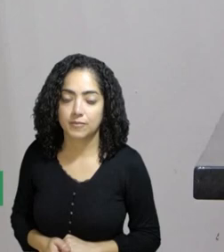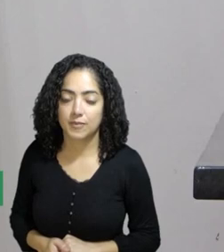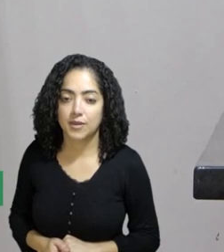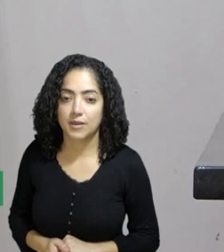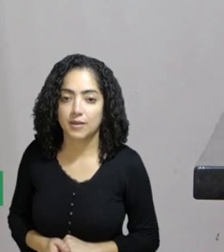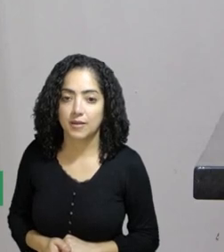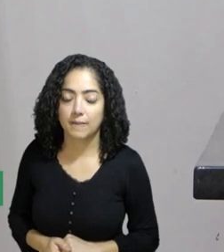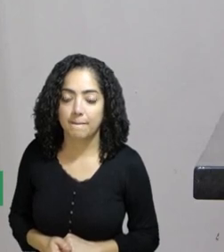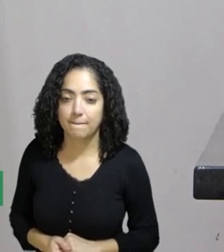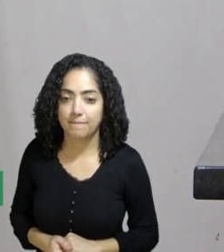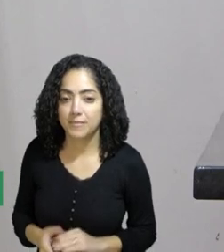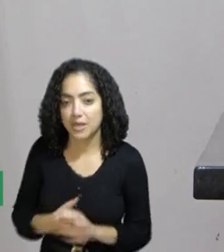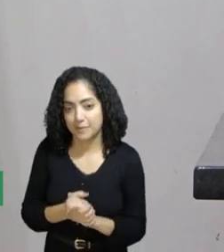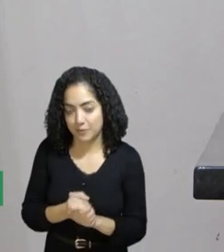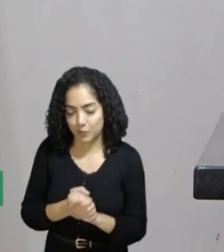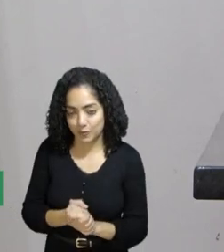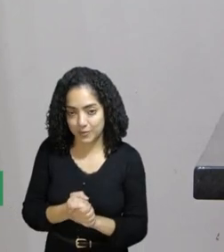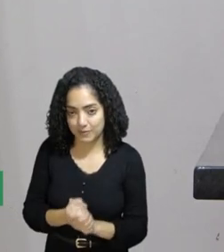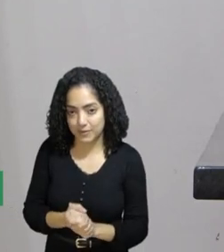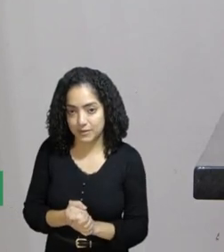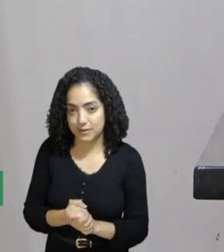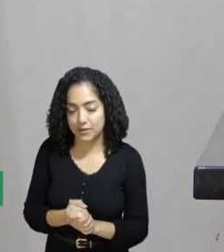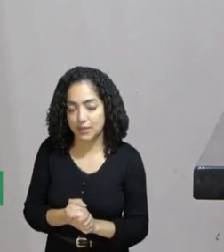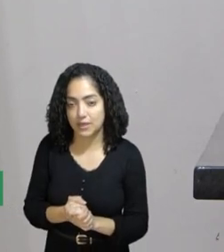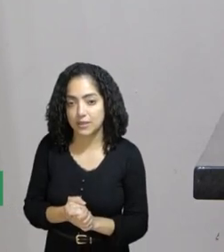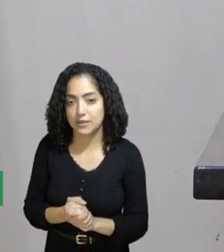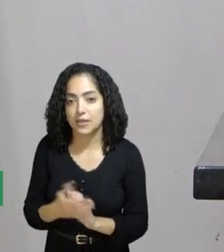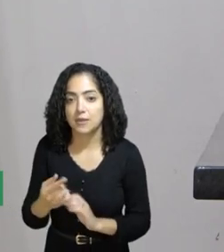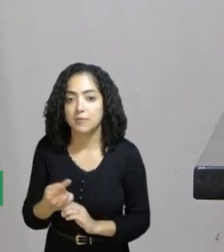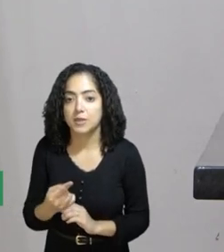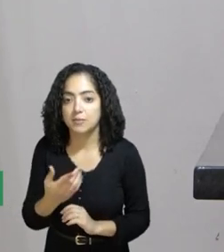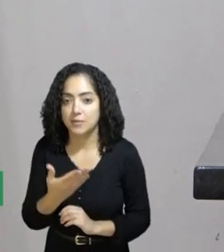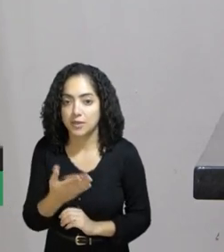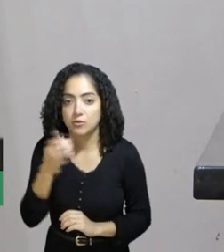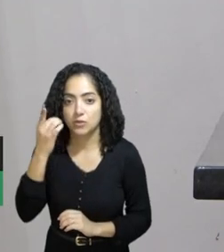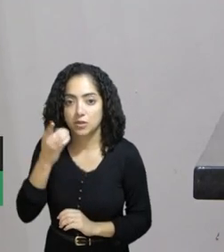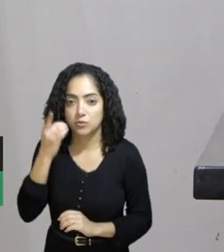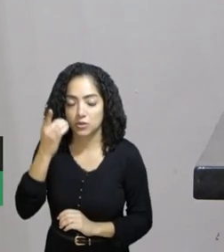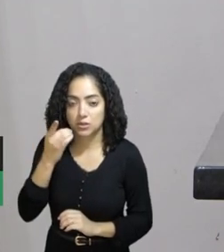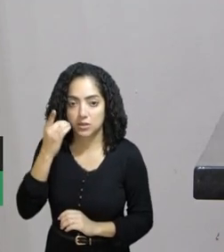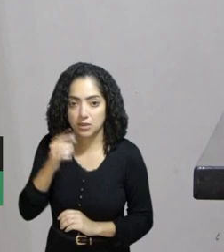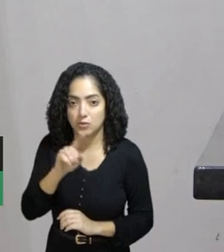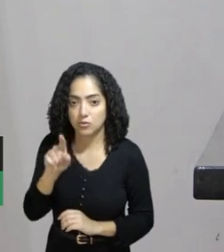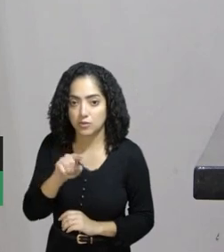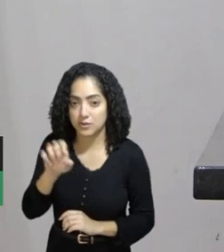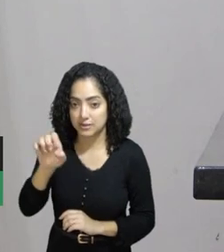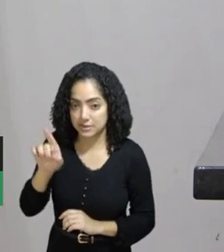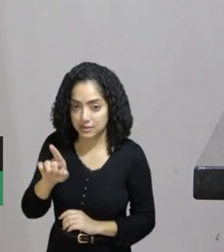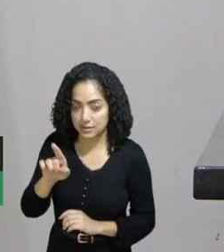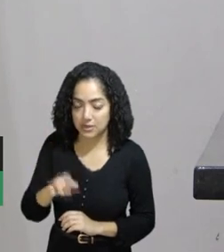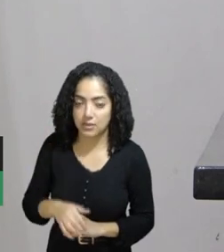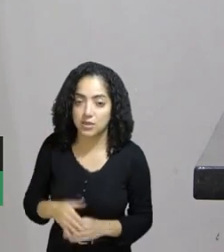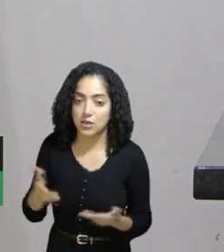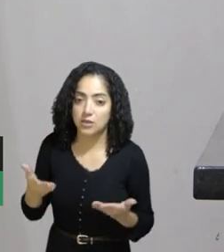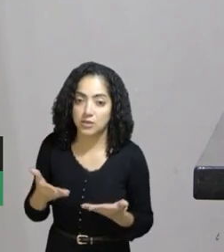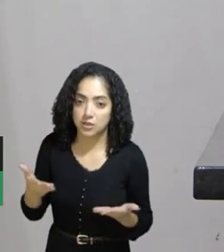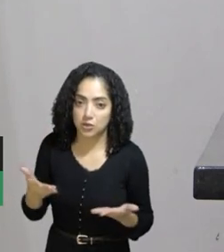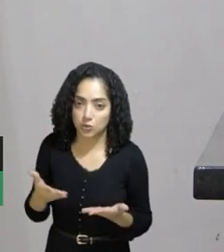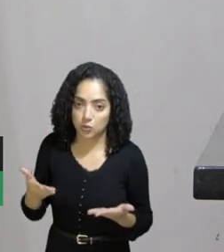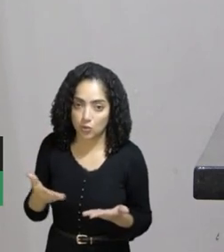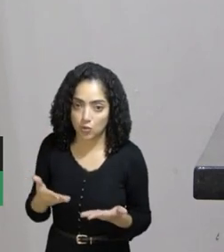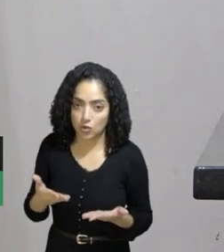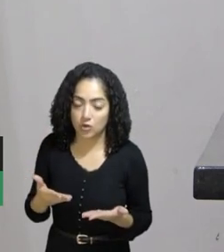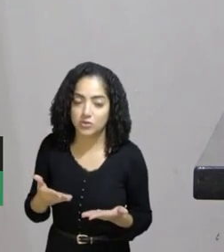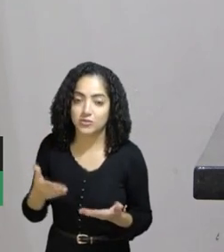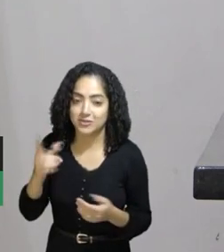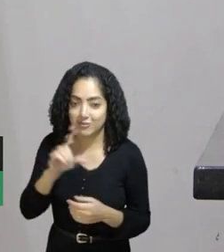quero cumprimentar o nosso deputado Zé Caramori, que hoje se despede